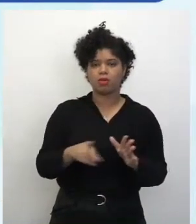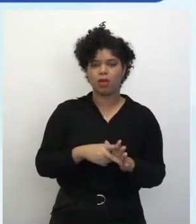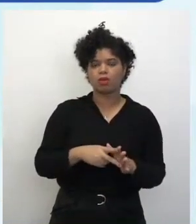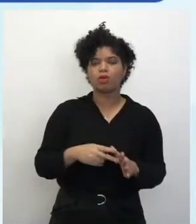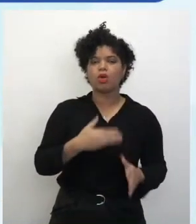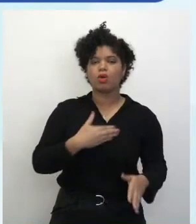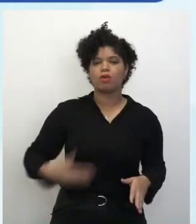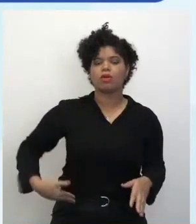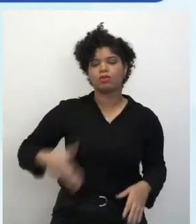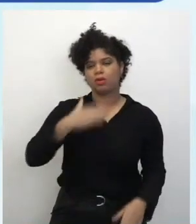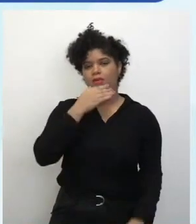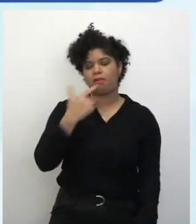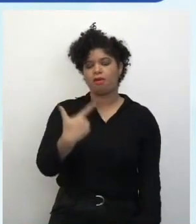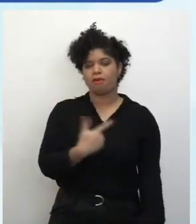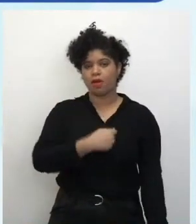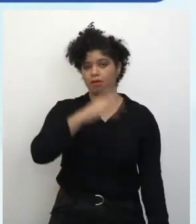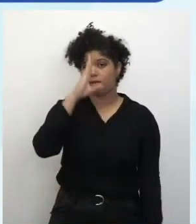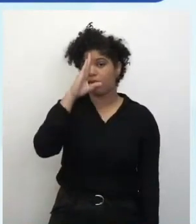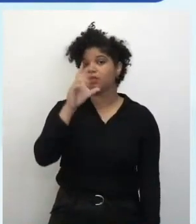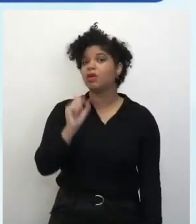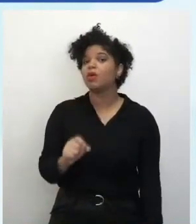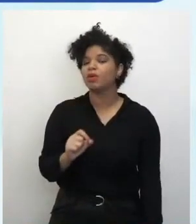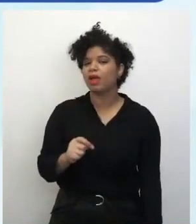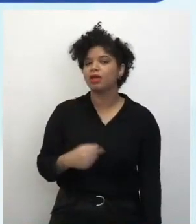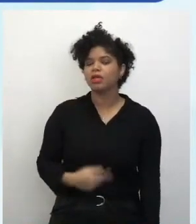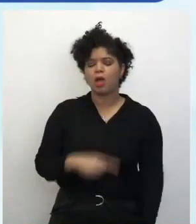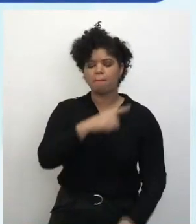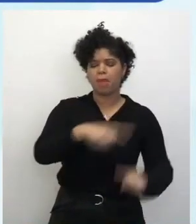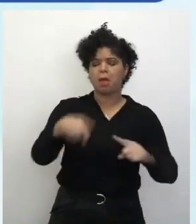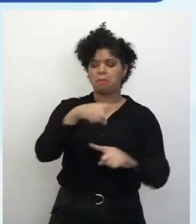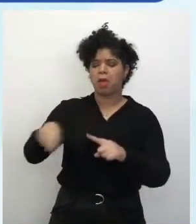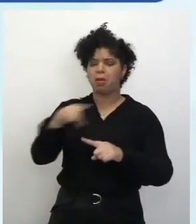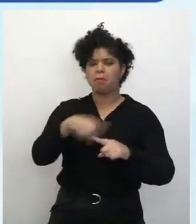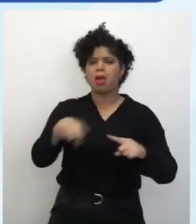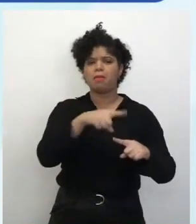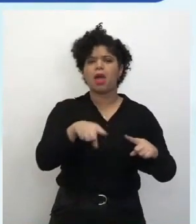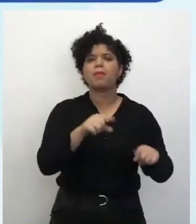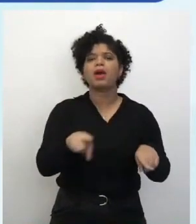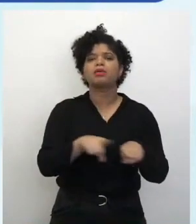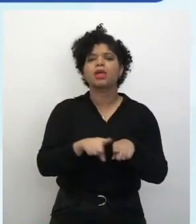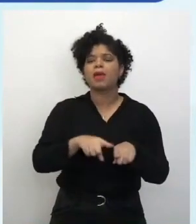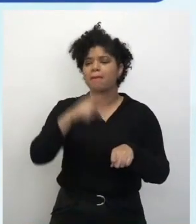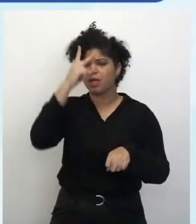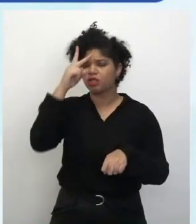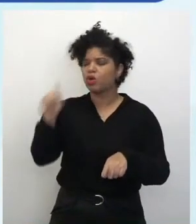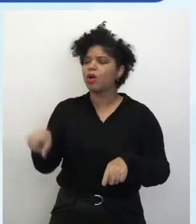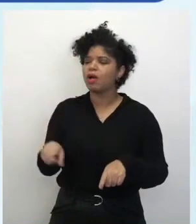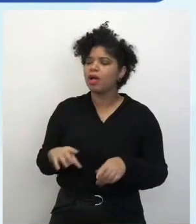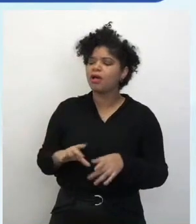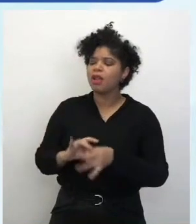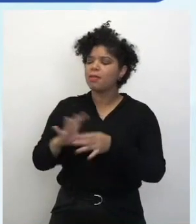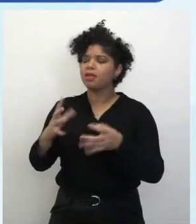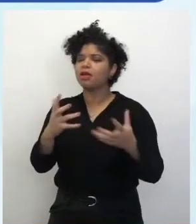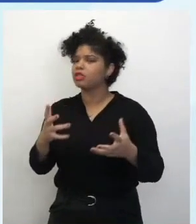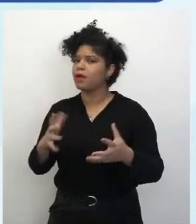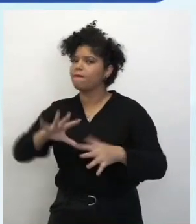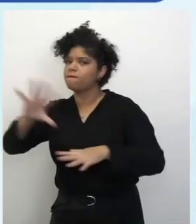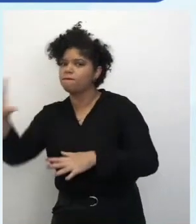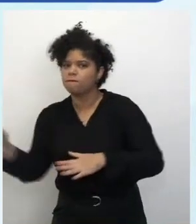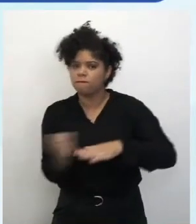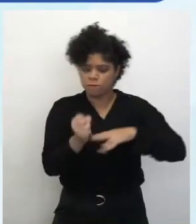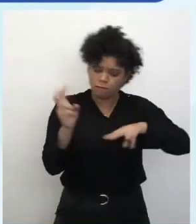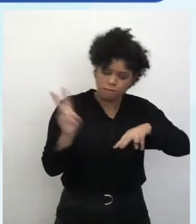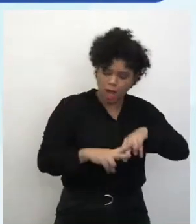estado novo cuja função era caçar reprimir inclusive com tortura com morte com extrema violência é